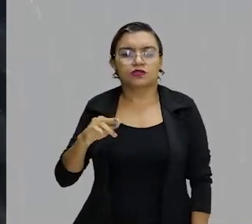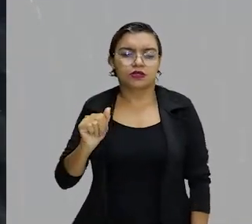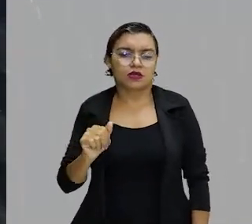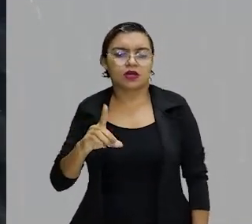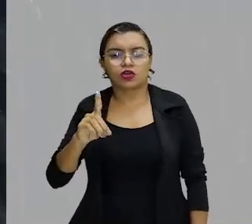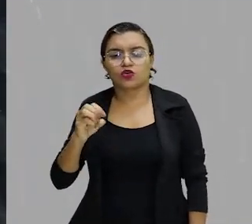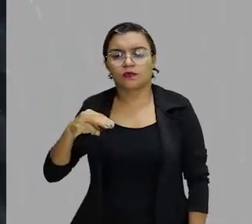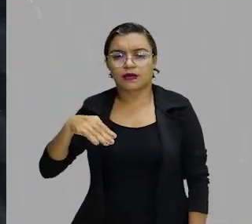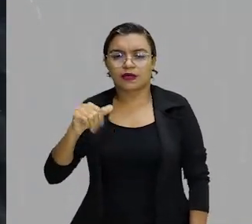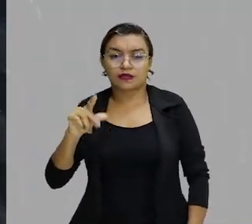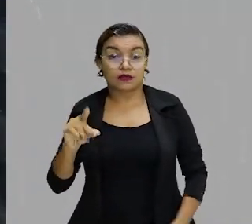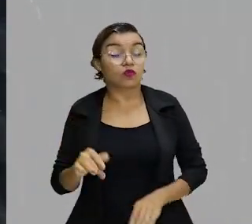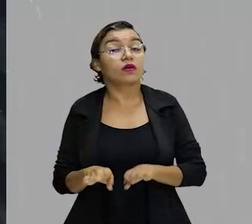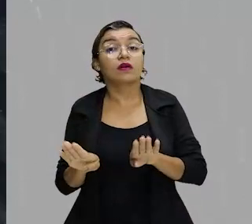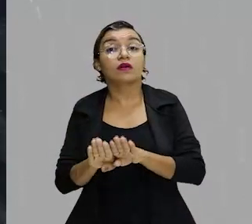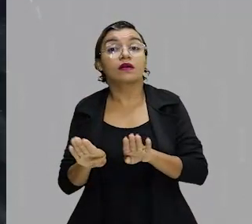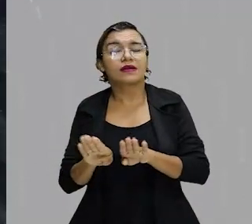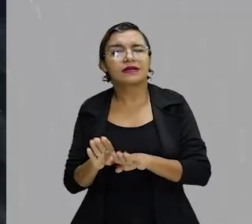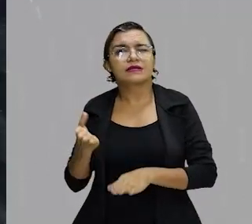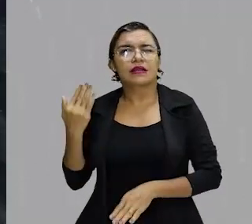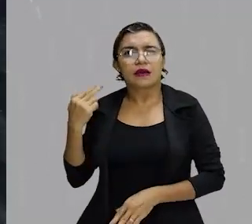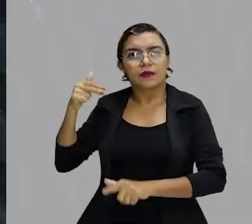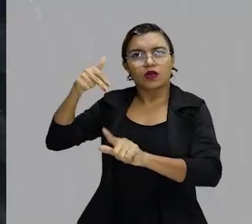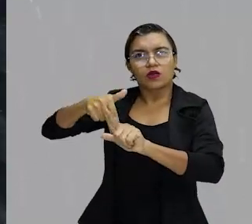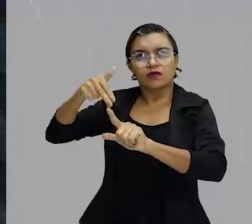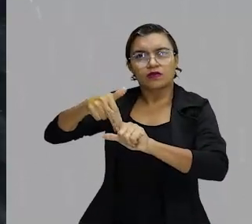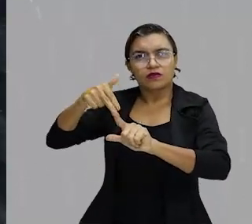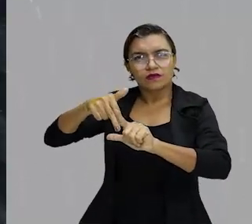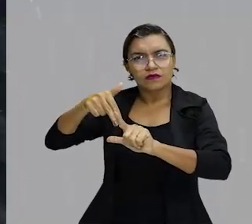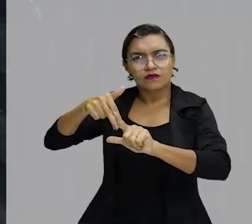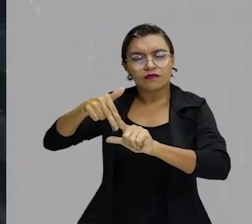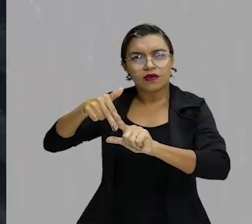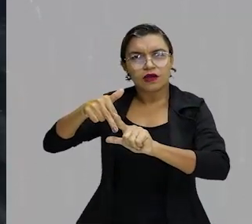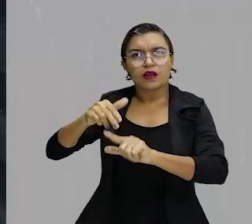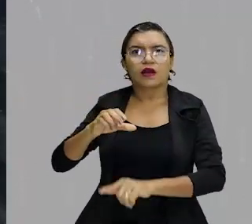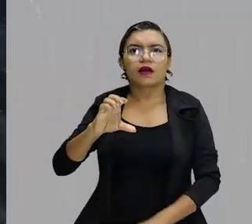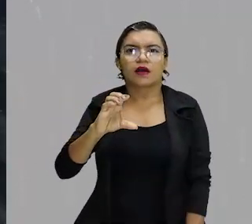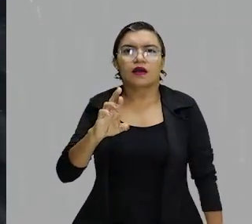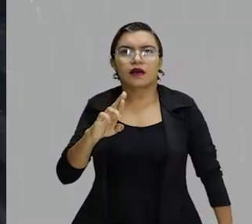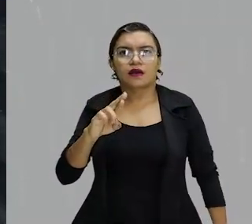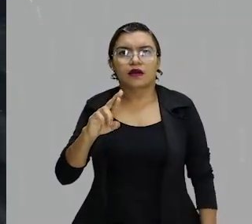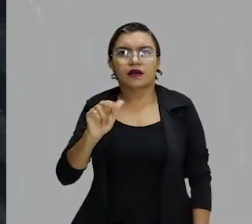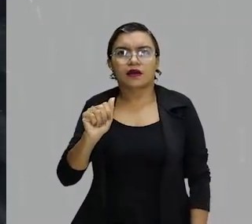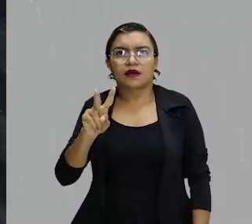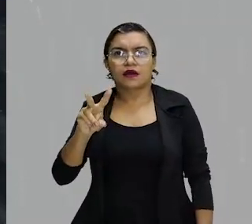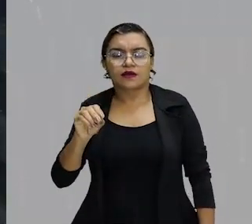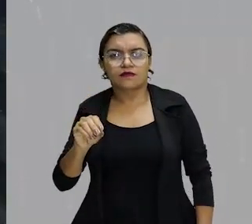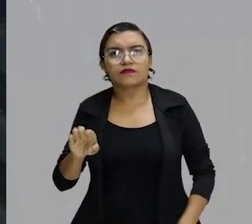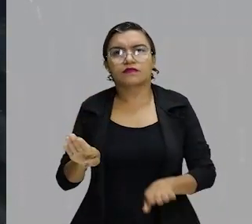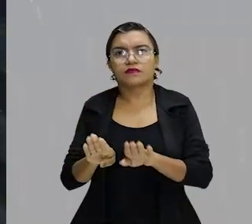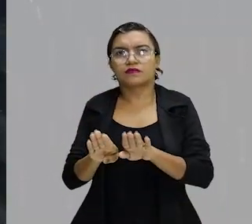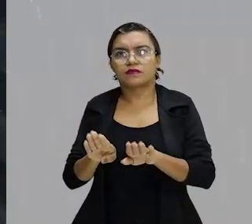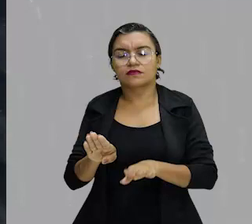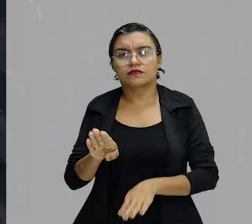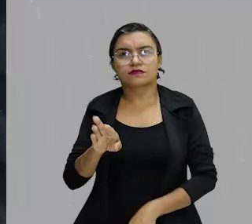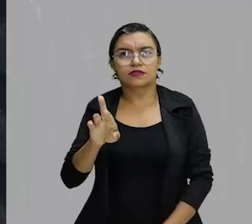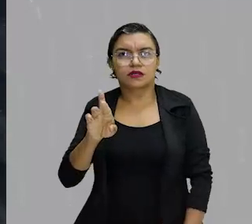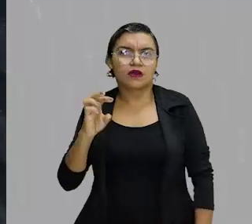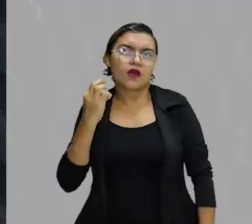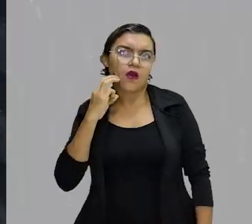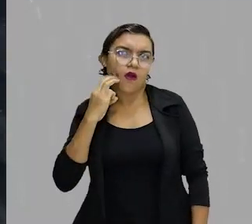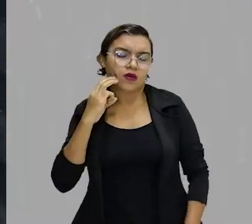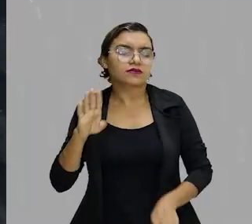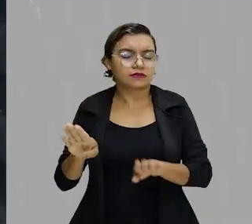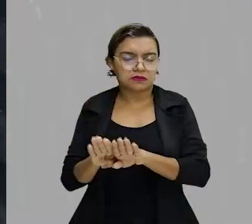referência para a inspiração do Cravo e a Rosa, uma novela que talvez você já ouviu falar, da Catarina e do Petrúquio. Tragédias a